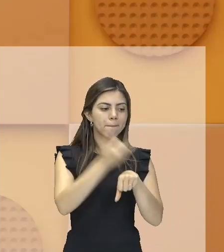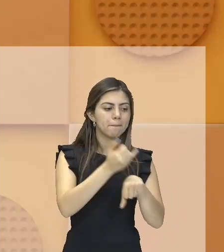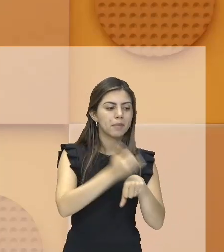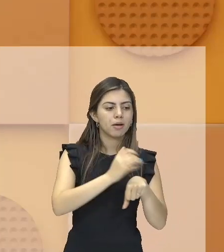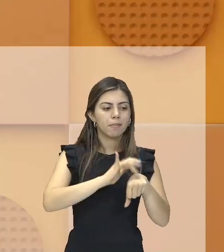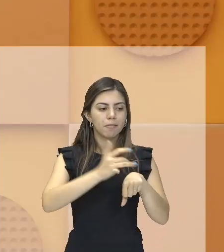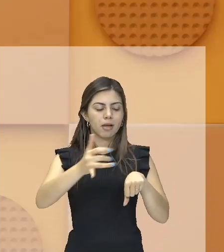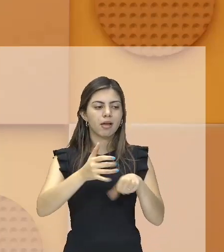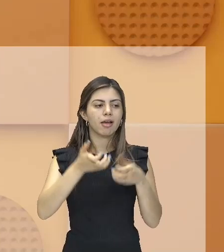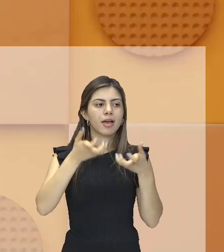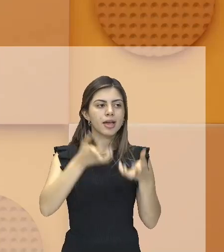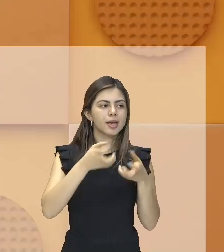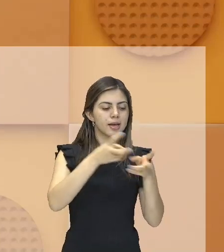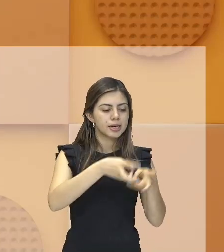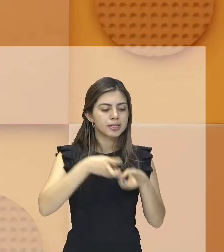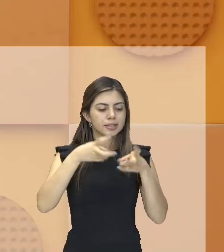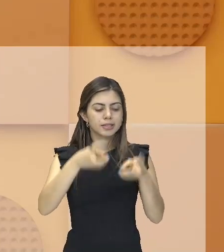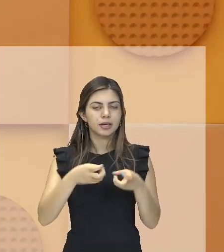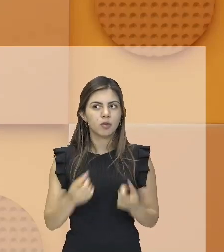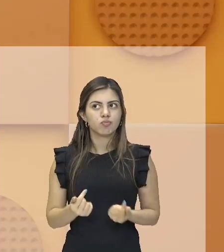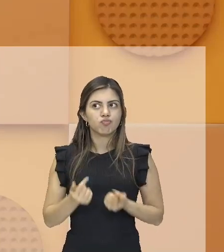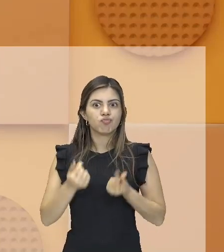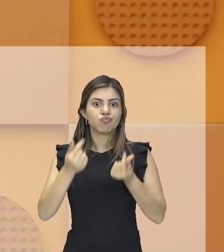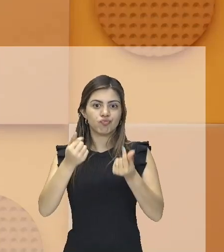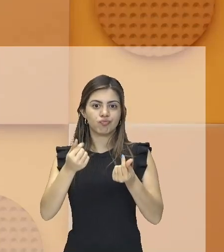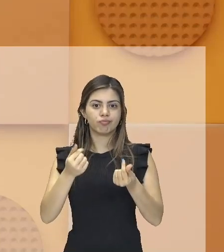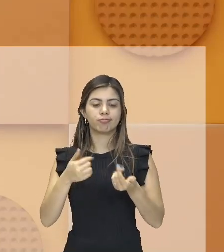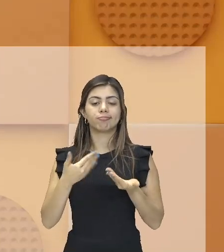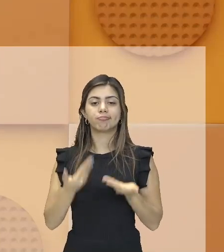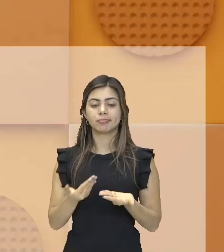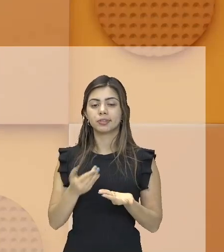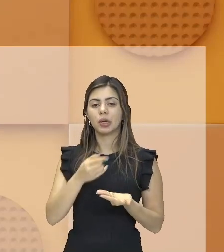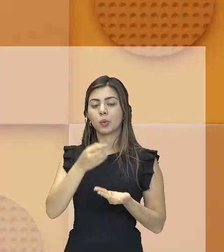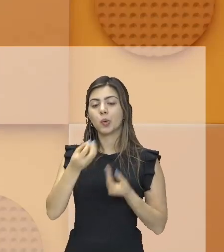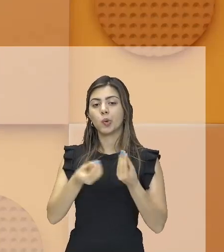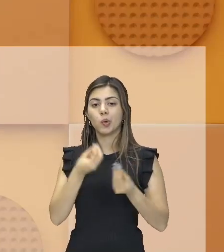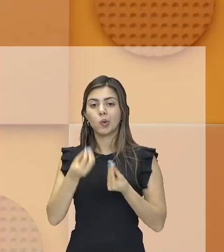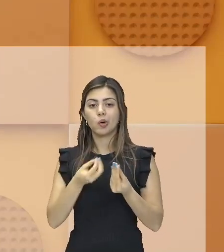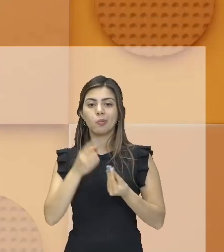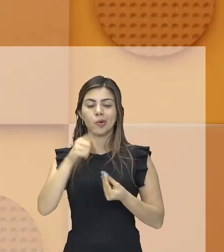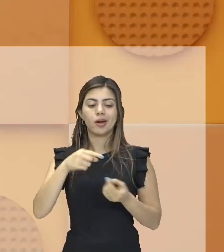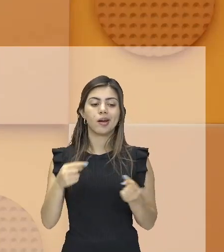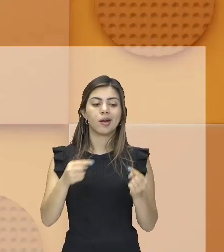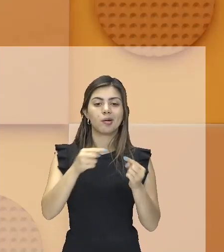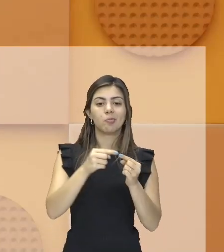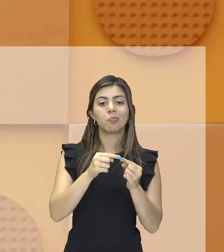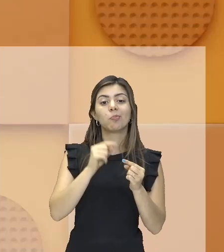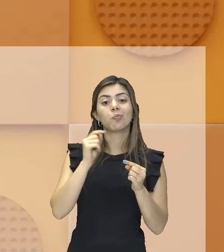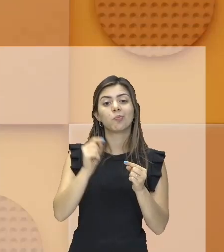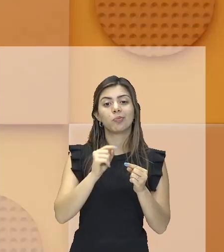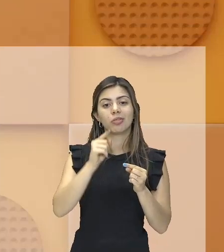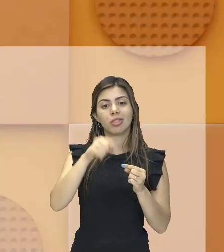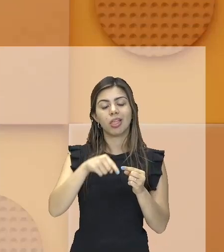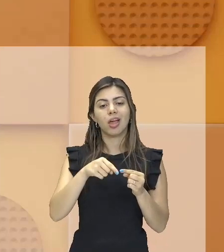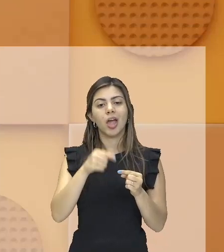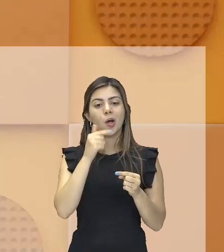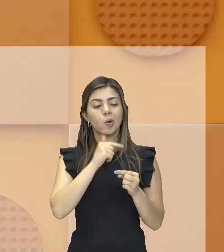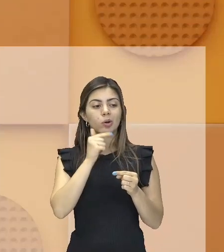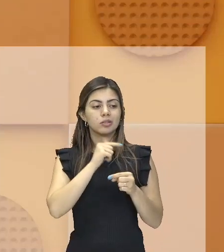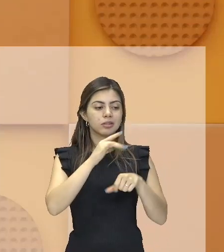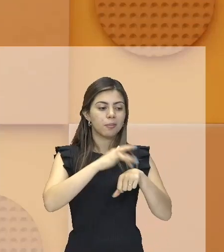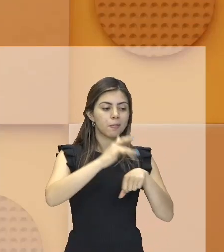preciosos, vai querer ter cada vez mais riquezas, e essas riquezas vão estar associadas à aquisição de